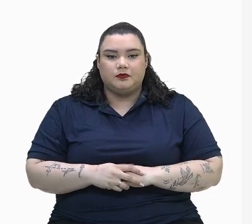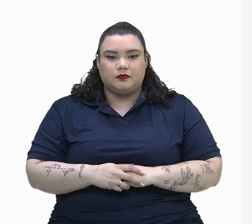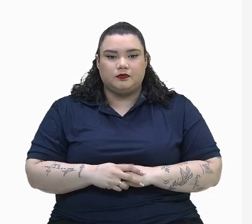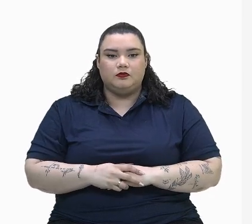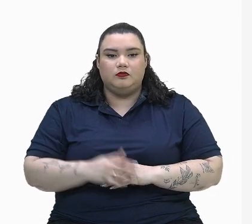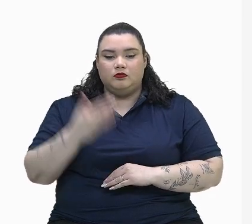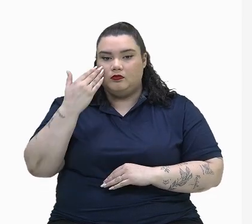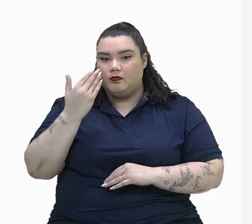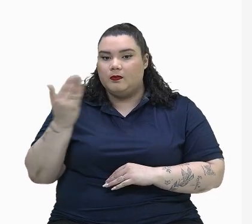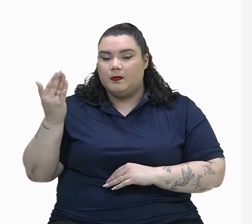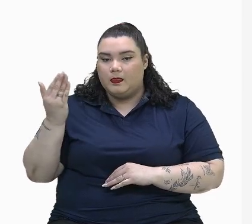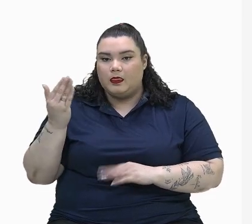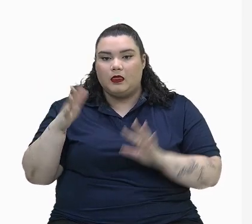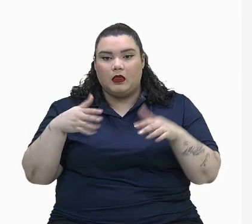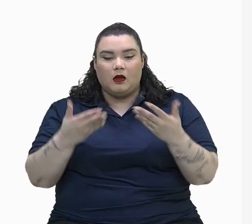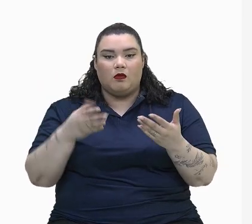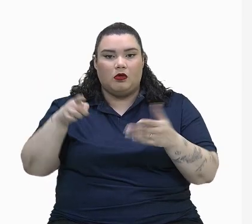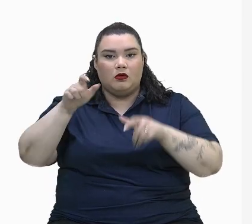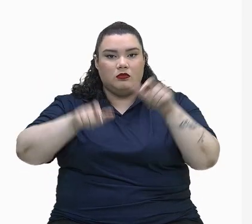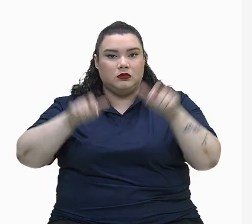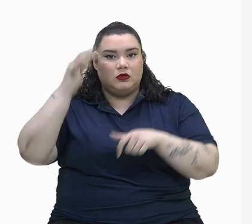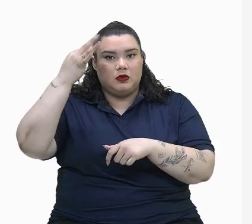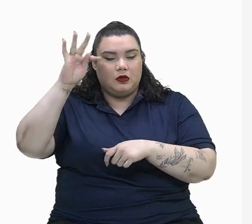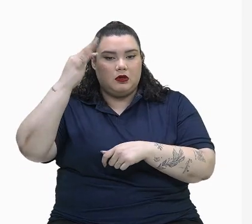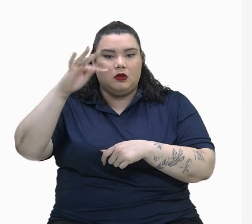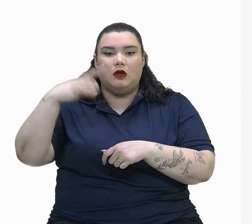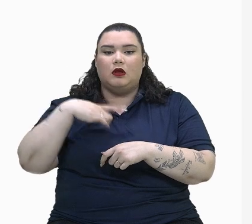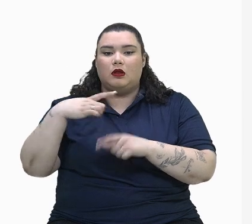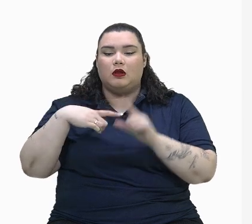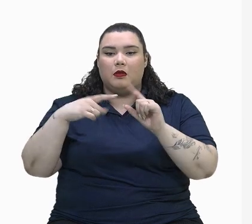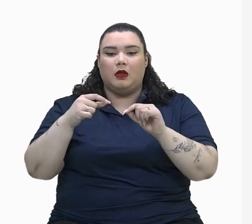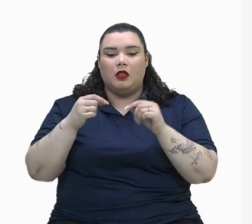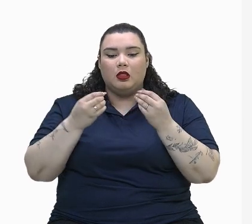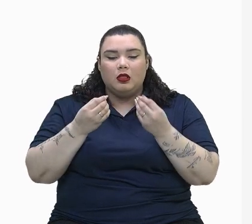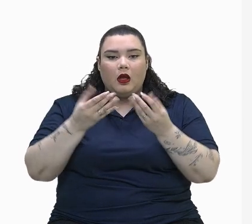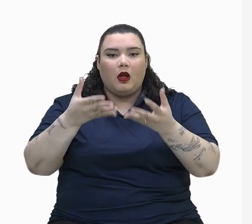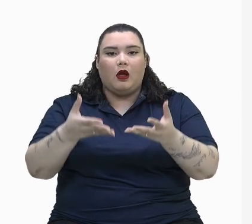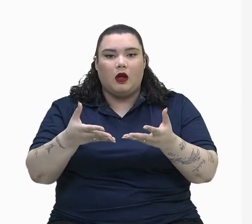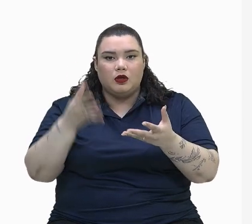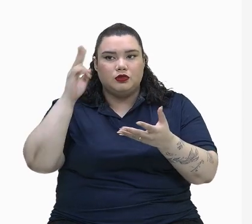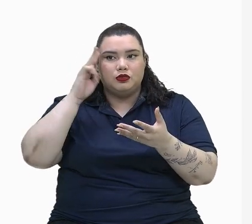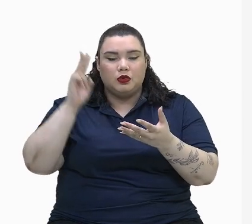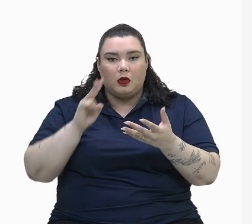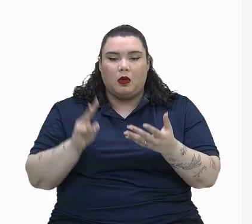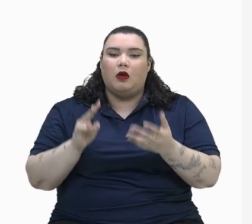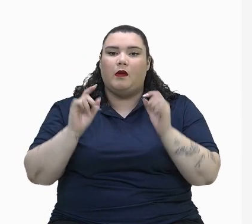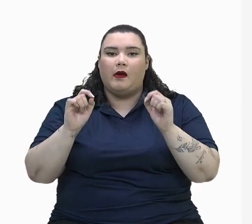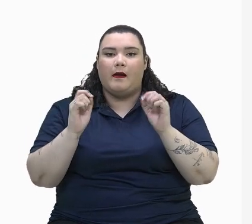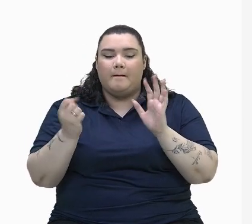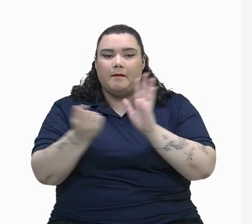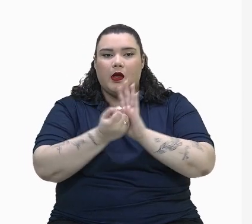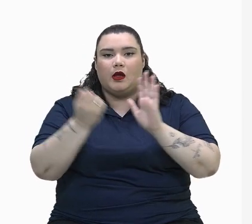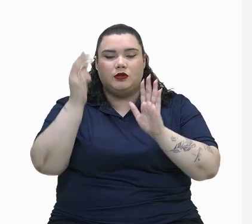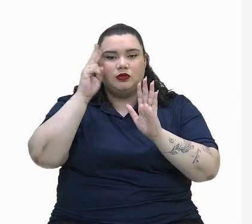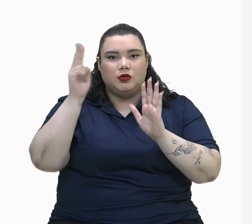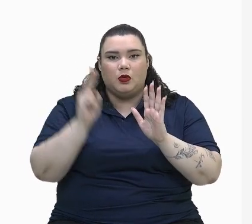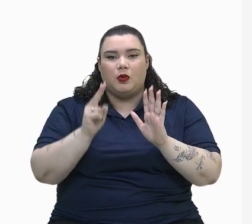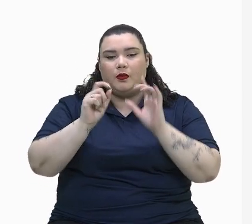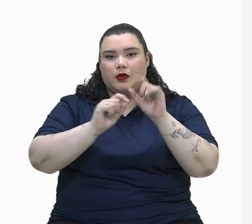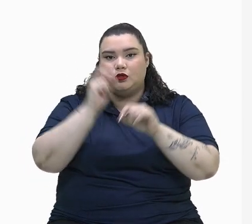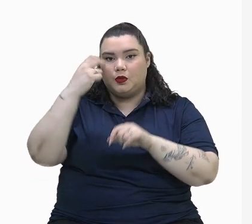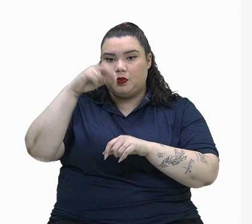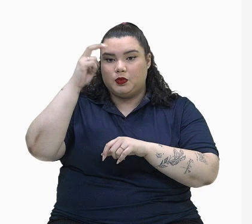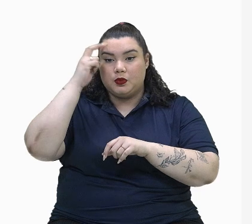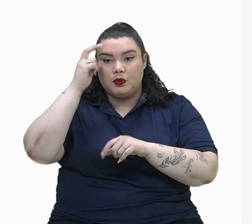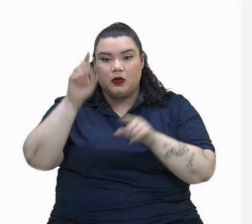a cidade, e esses teóricos deixaram uma herança cultural, uma herança acadêmica,